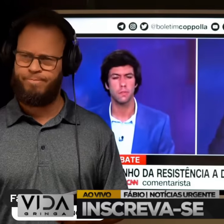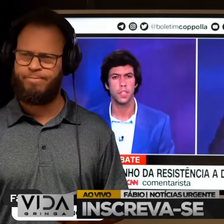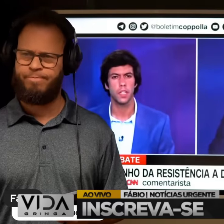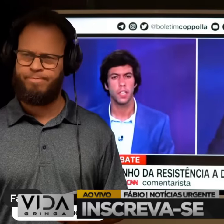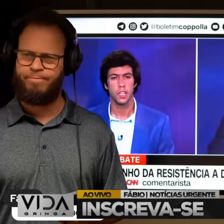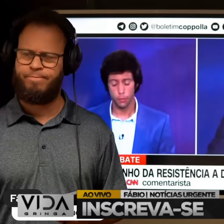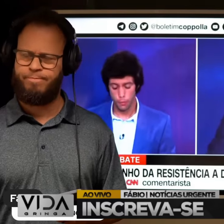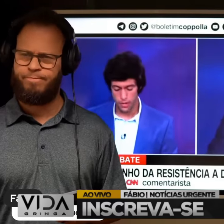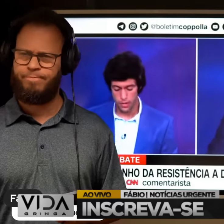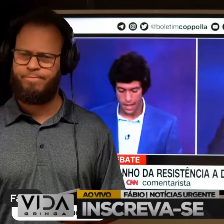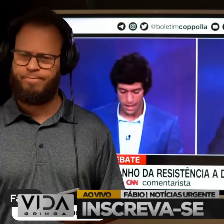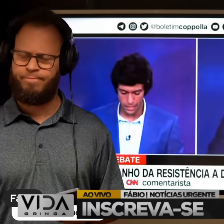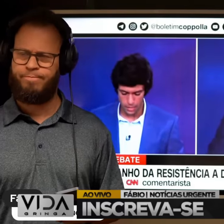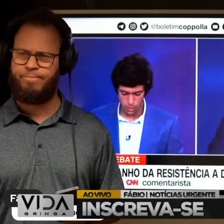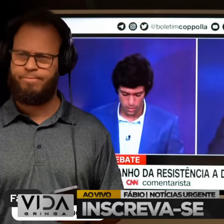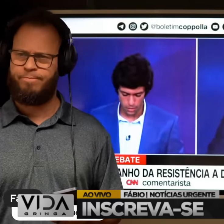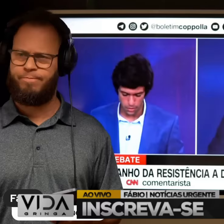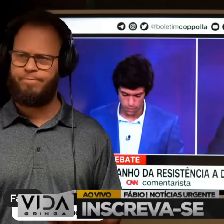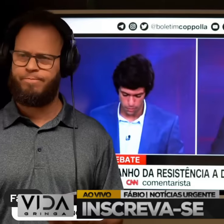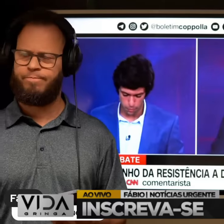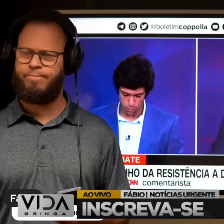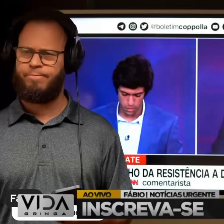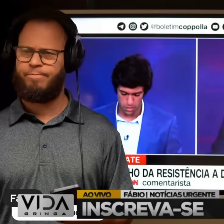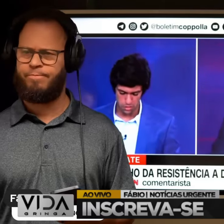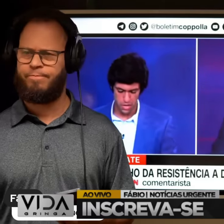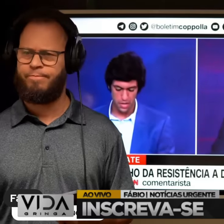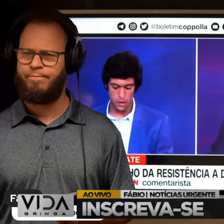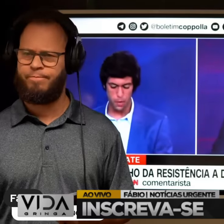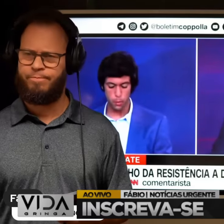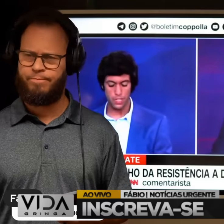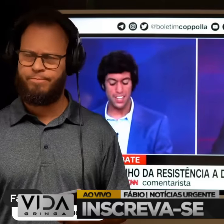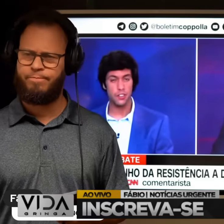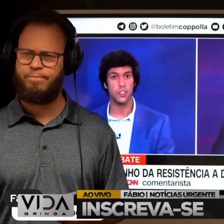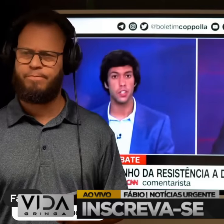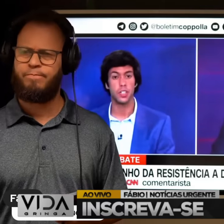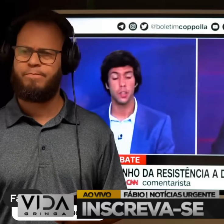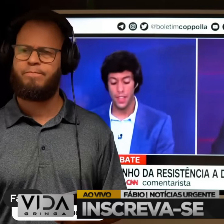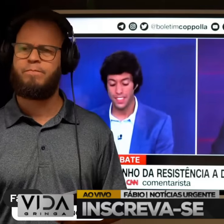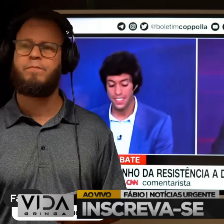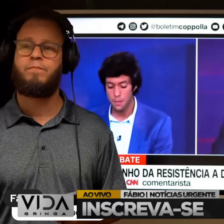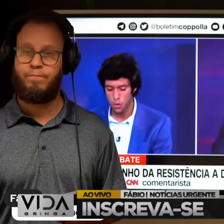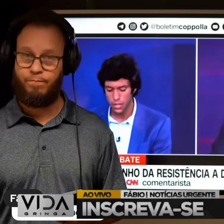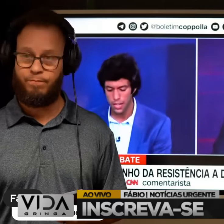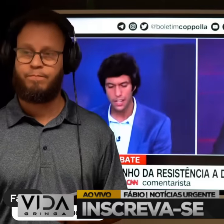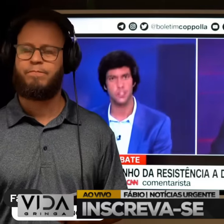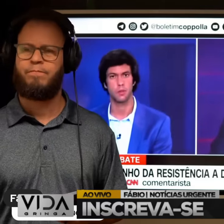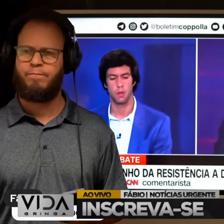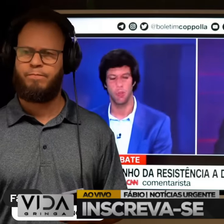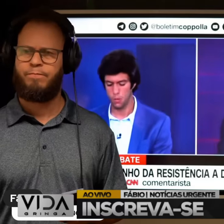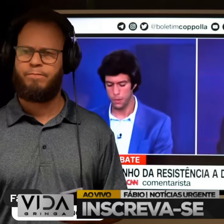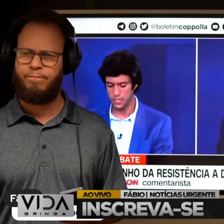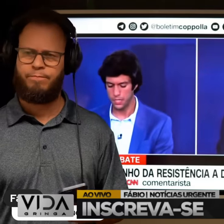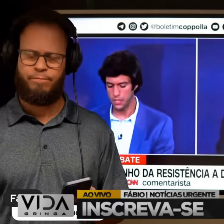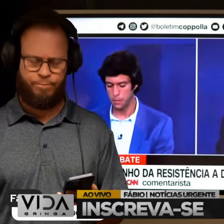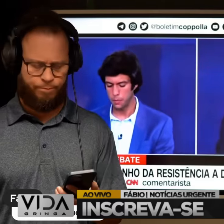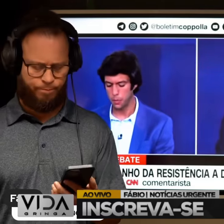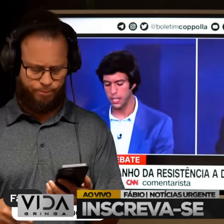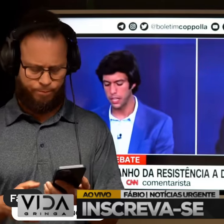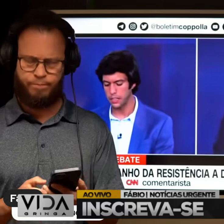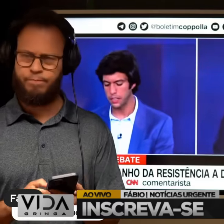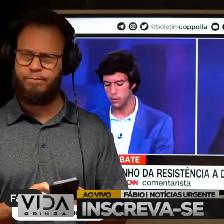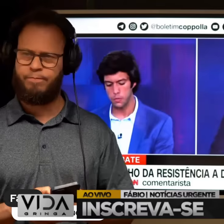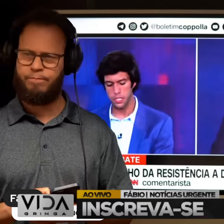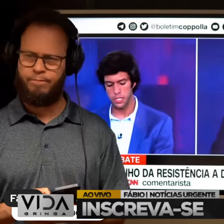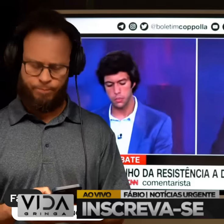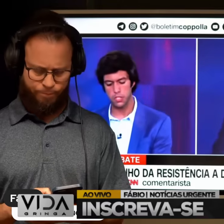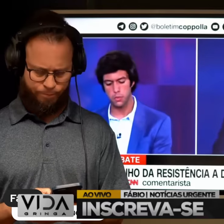retrocesso. E Lula foi além na ocasião. Ele afirmou o seguinte: não é prudente, não é democrático um presidente da República querer